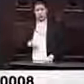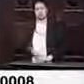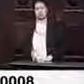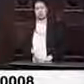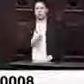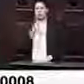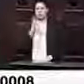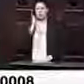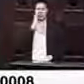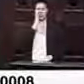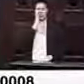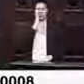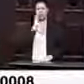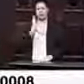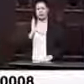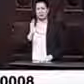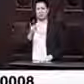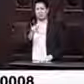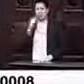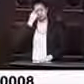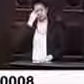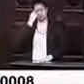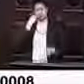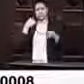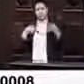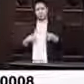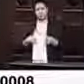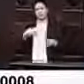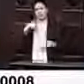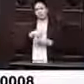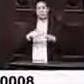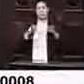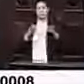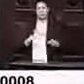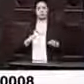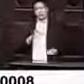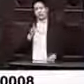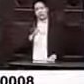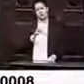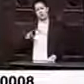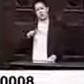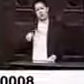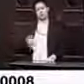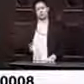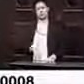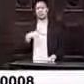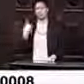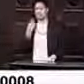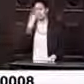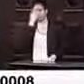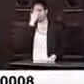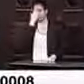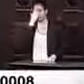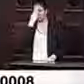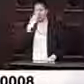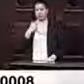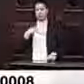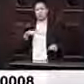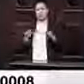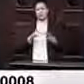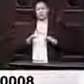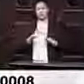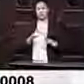a Assembleia votou rapidamente. Votou o aumento de 11% para 14% e não votou o controle do teto